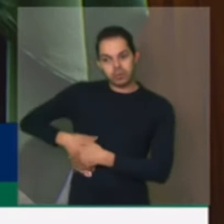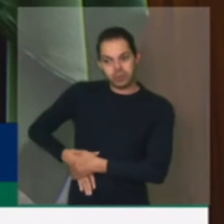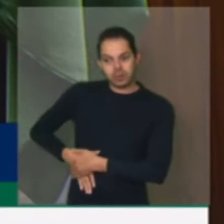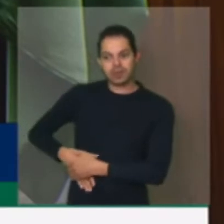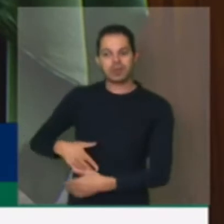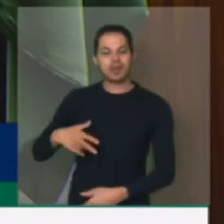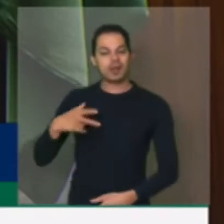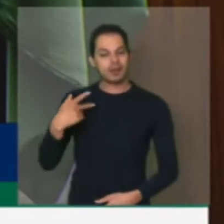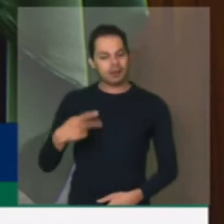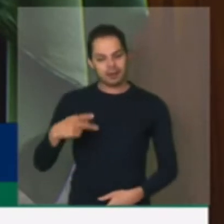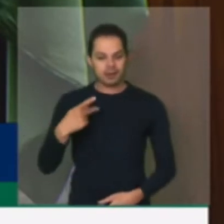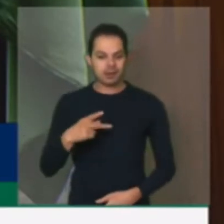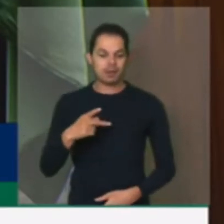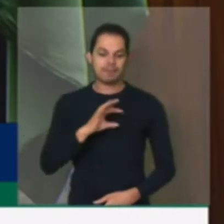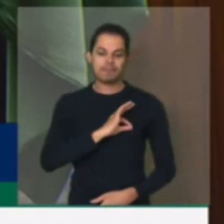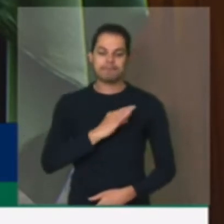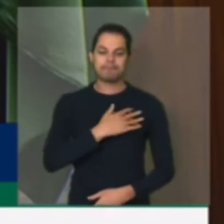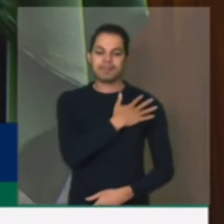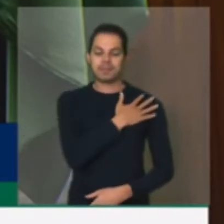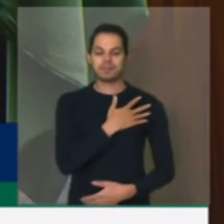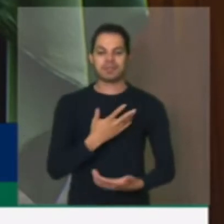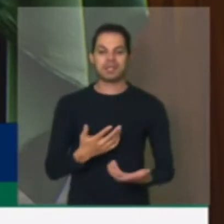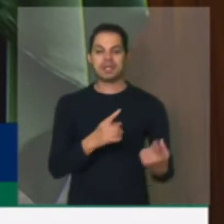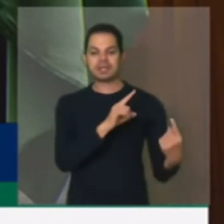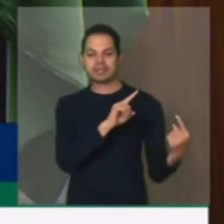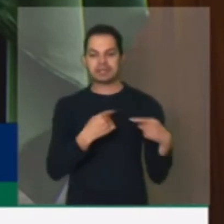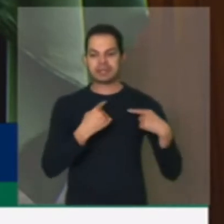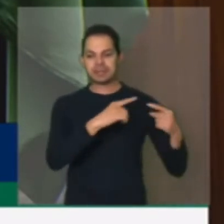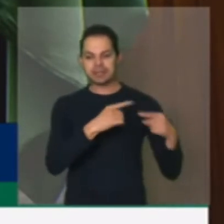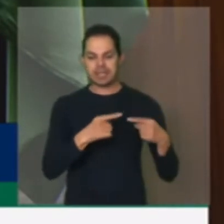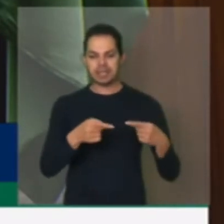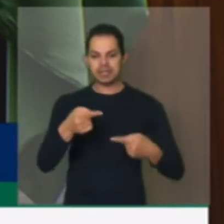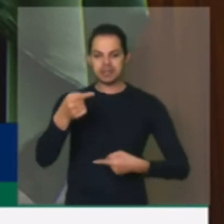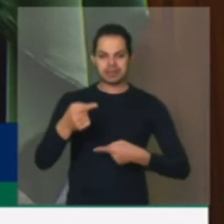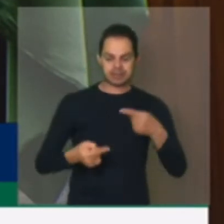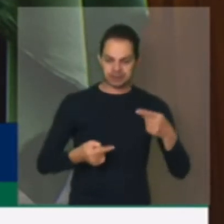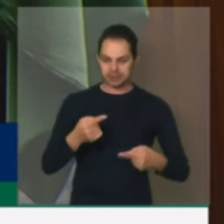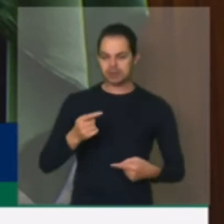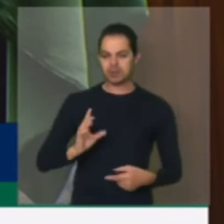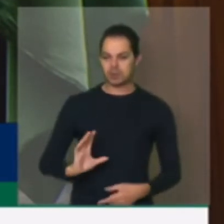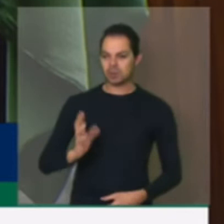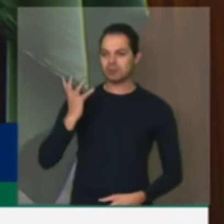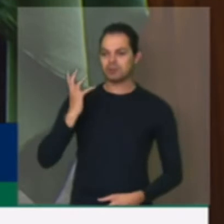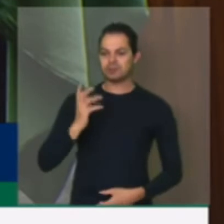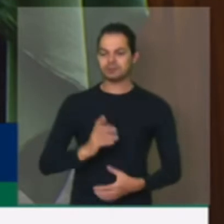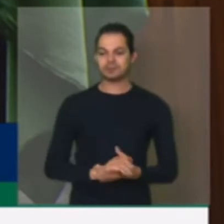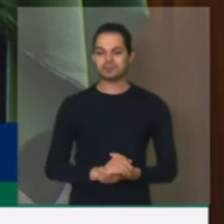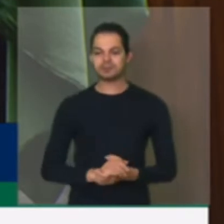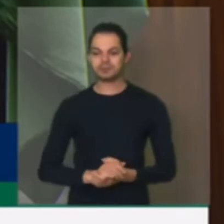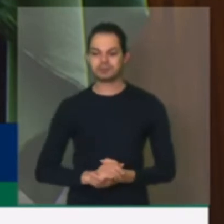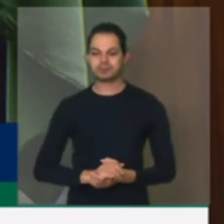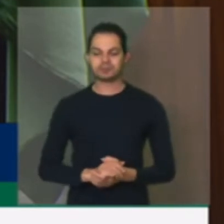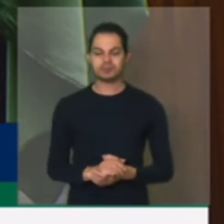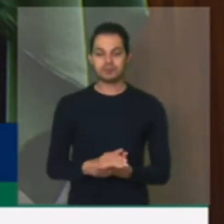Federal. De ataque, de confronto. Desde o primeiro